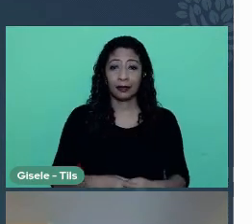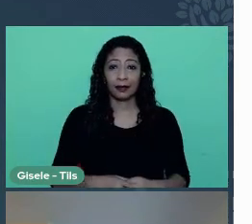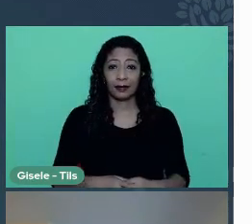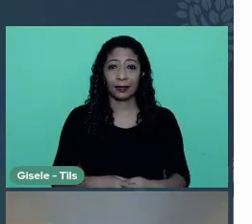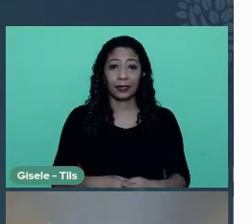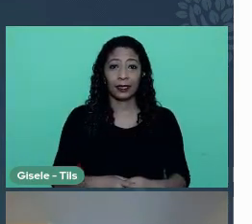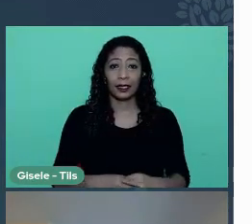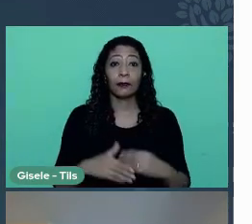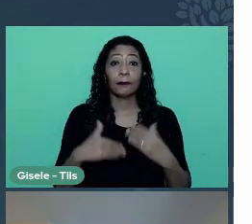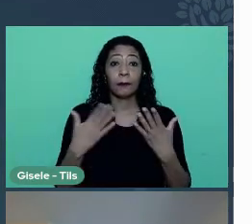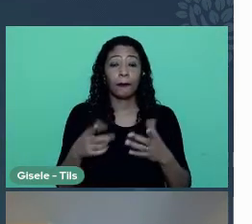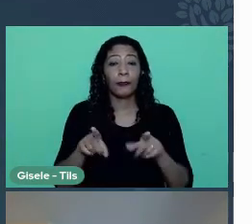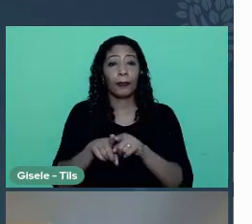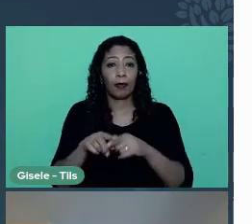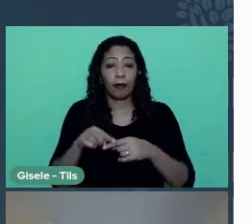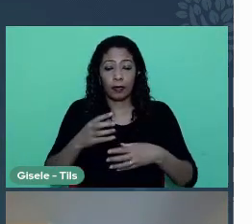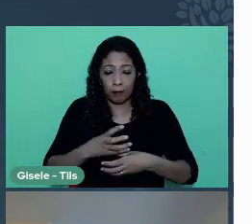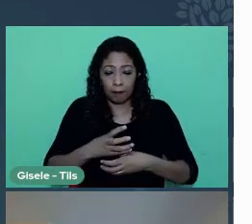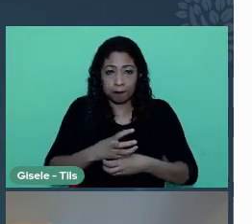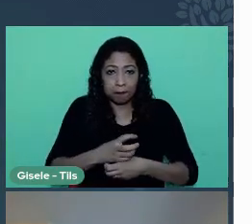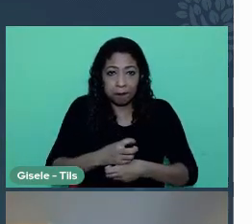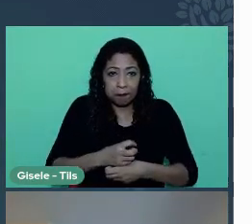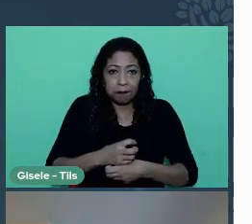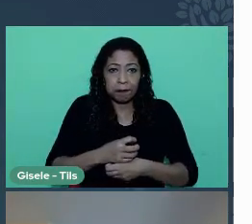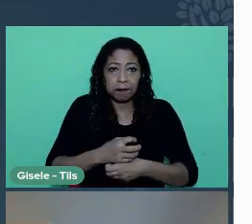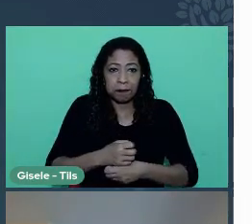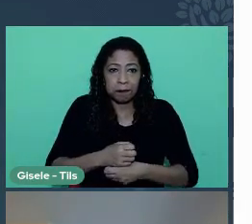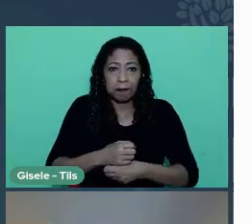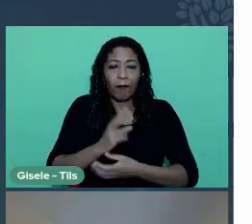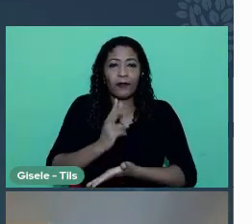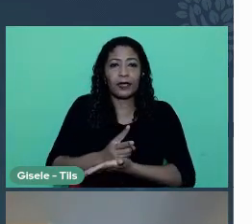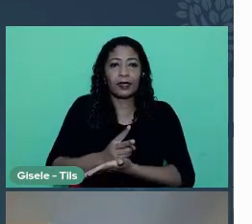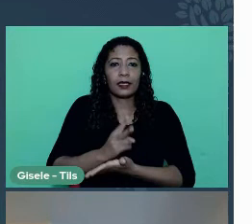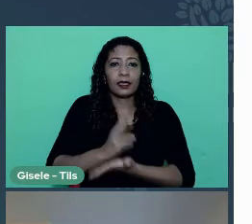isso, essa redução constante